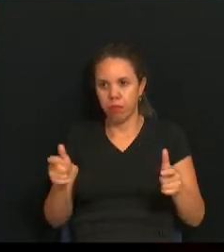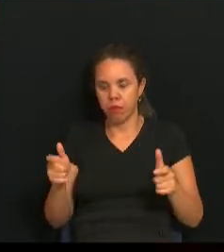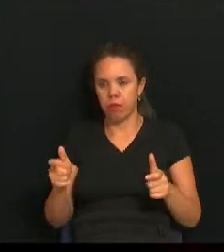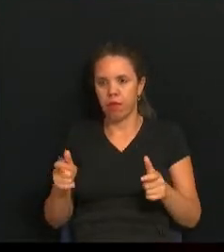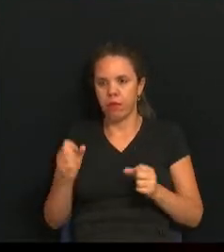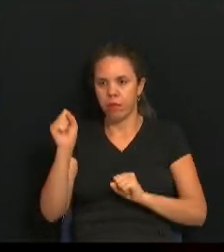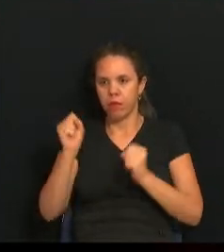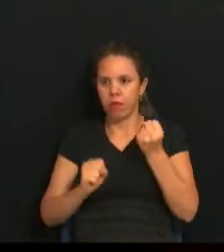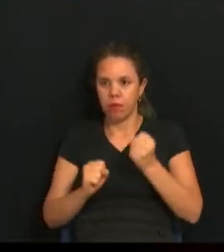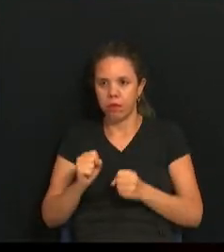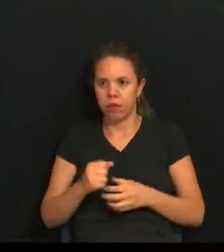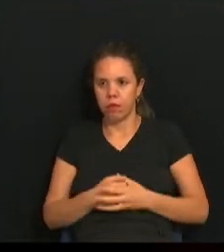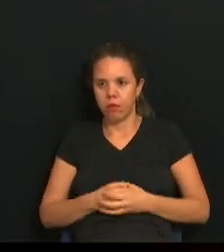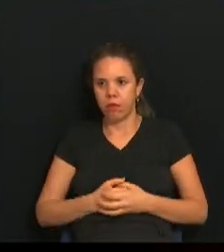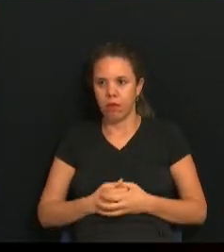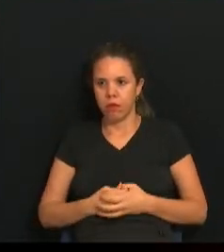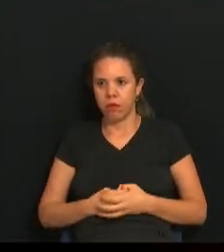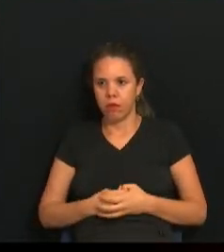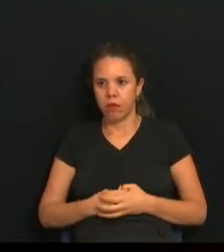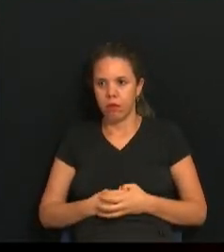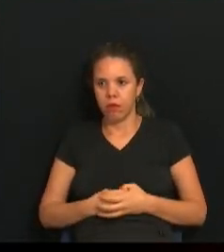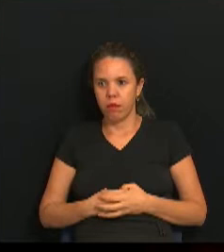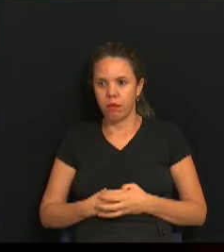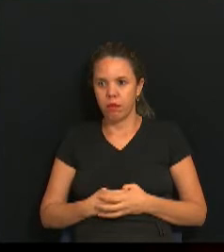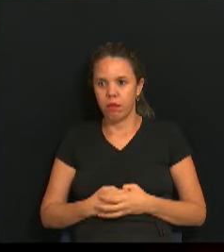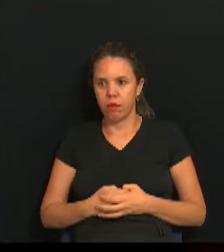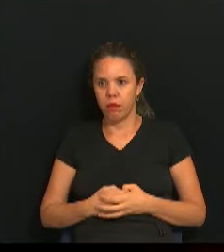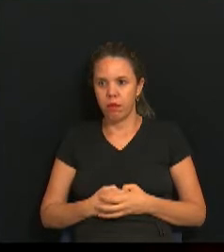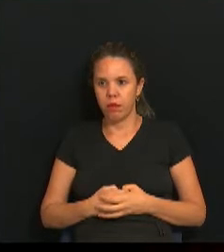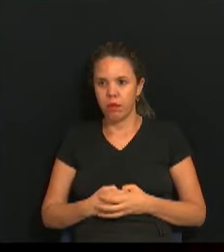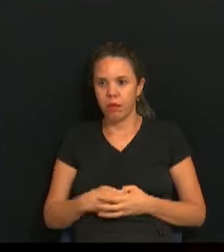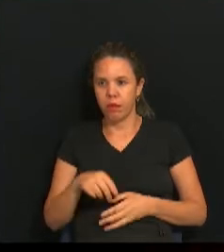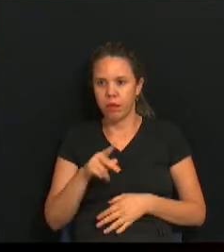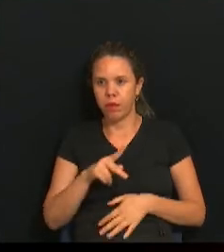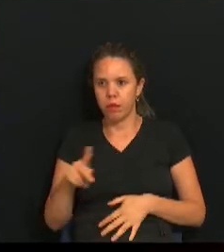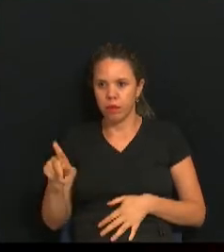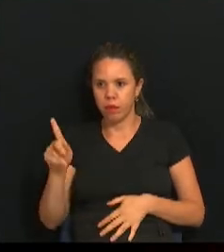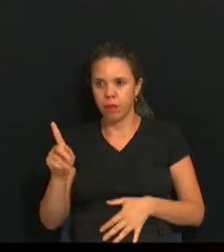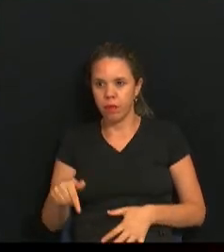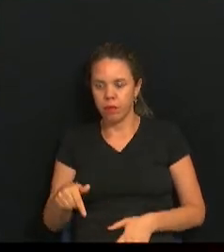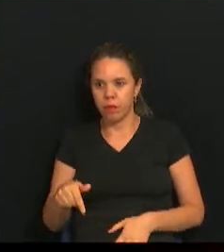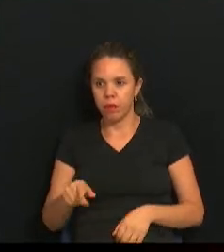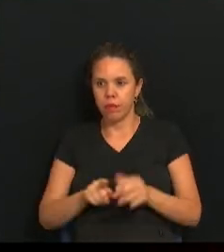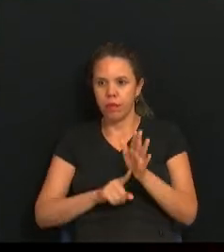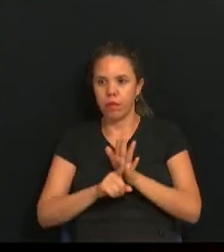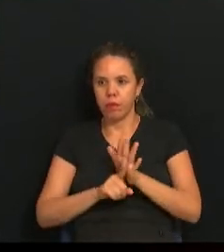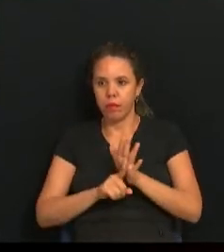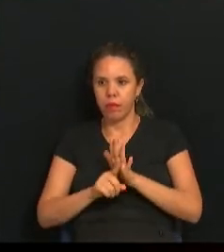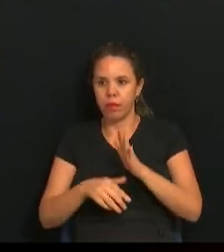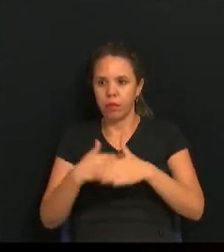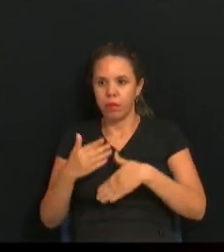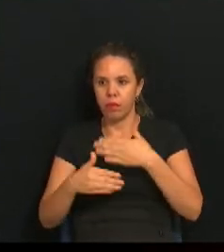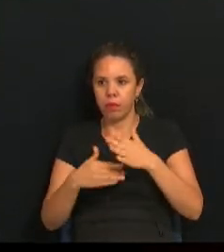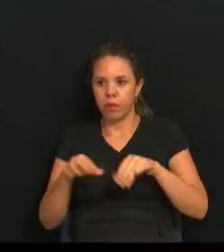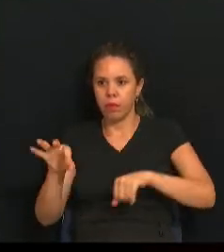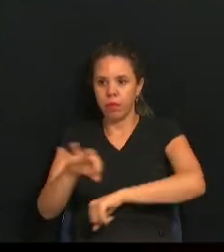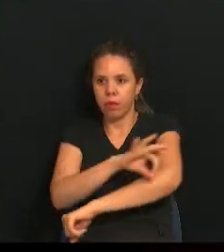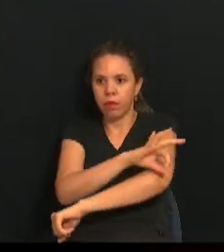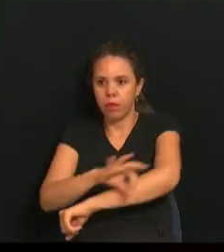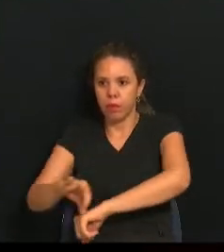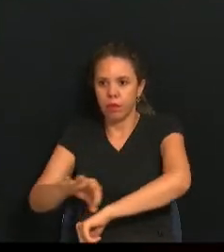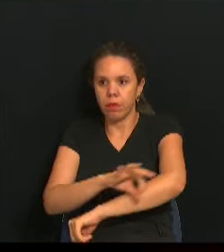ser instalada. O zoneamento, senhor presidente, ele é um estudo decorrente de arquitetos